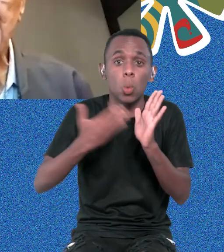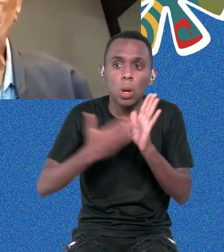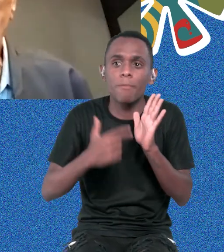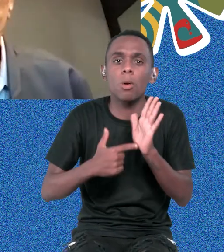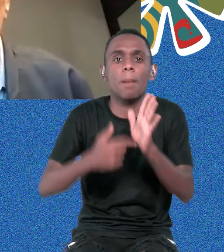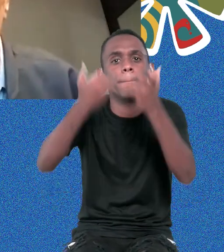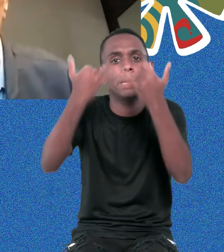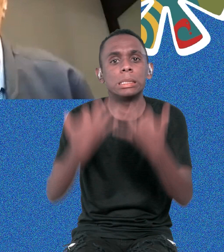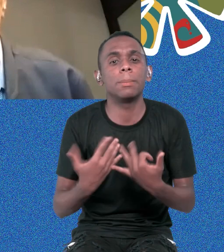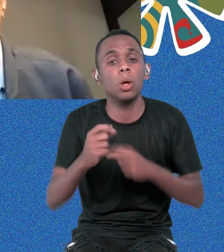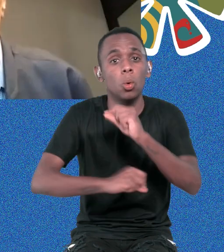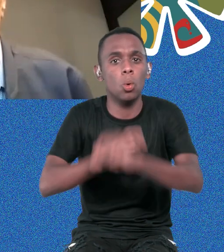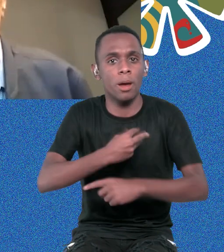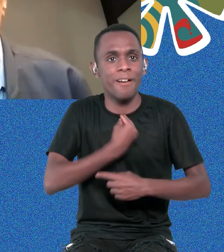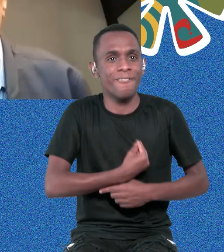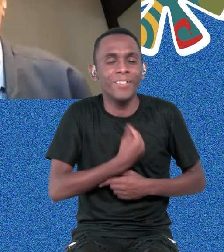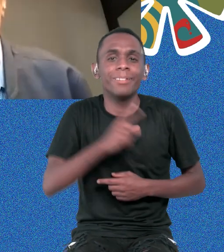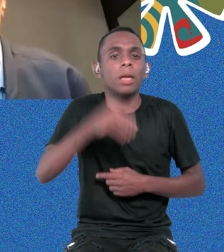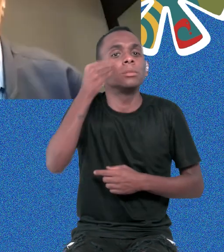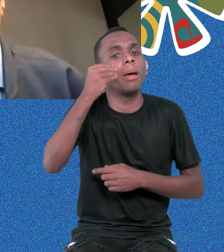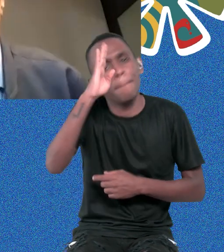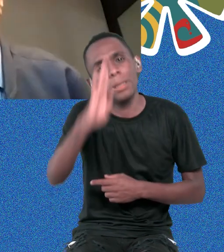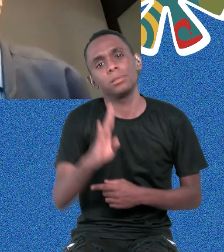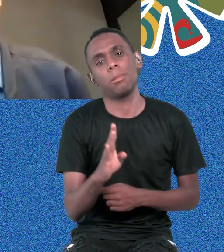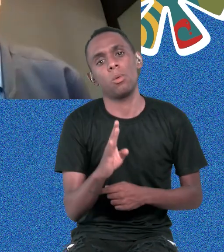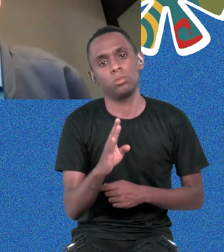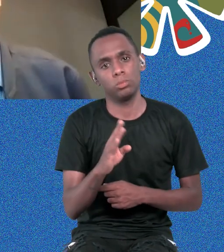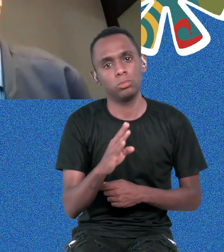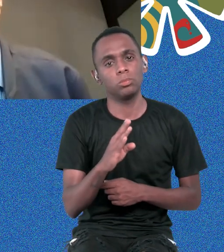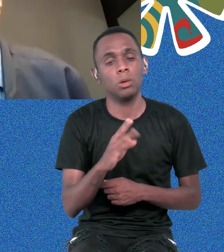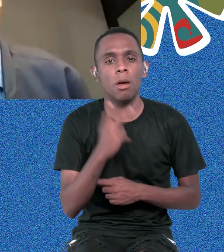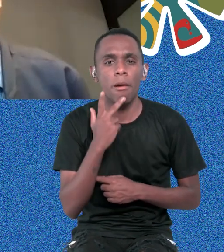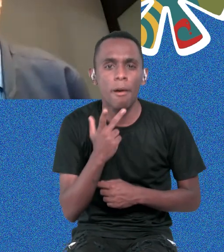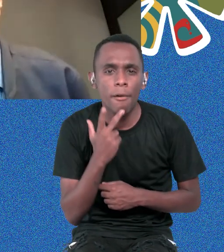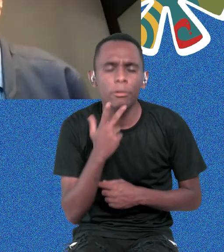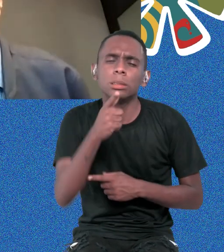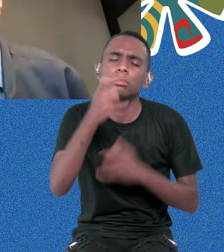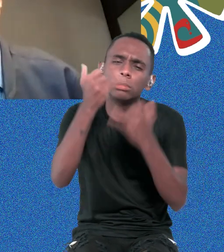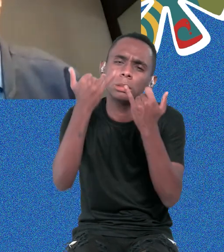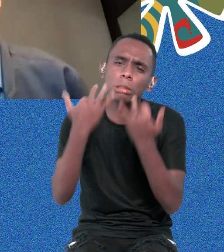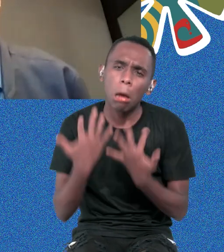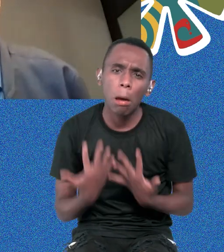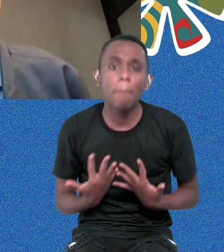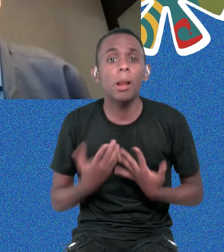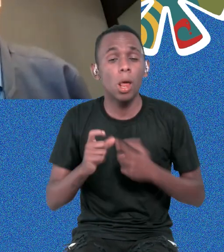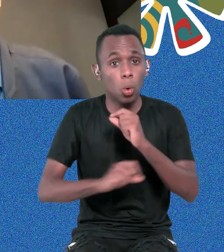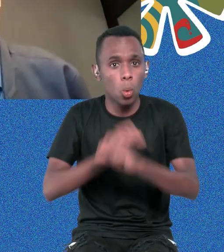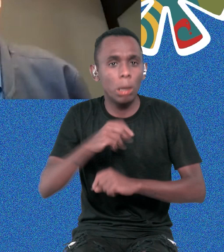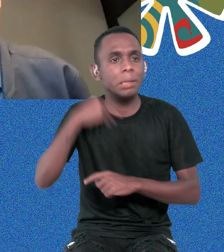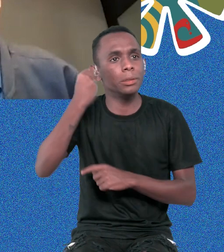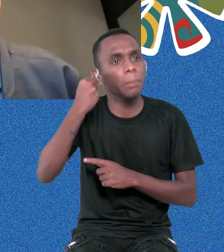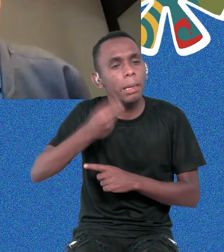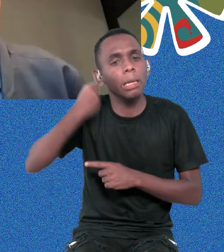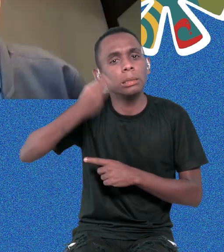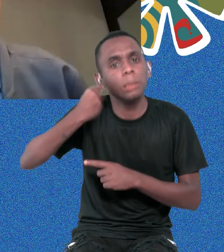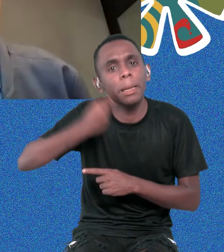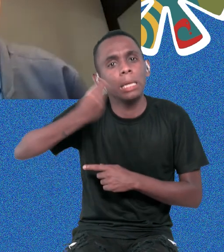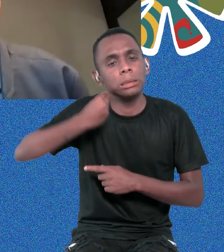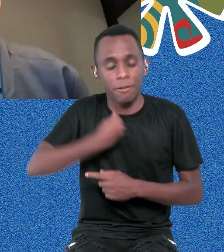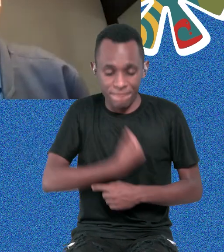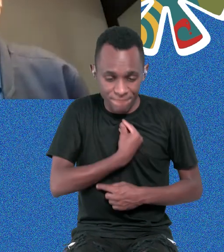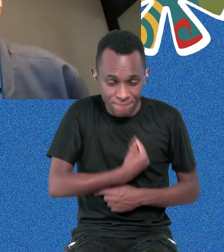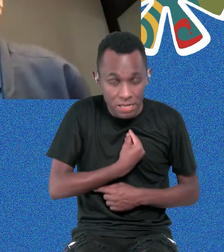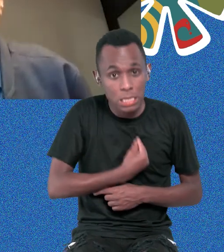a questão da vida é a grande experiência. E você falava muito, Michele, de as experiências